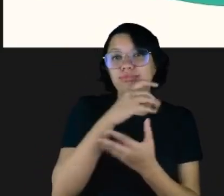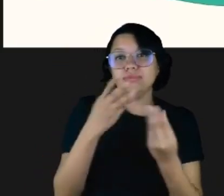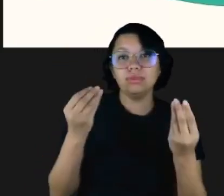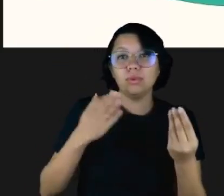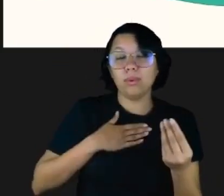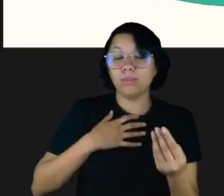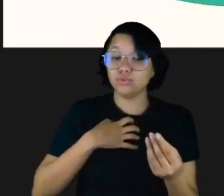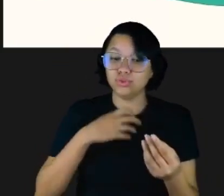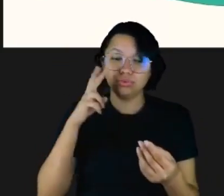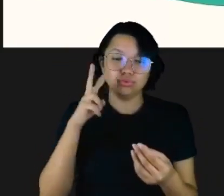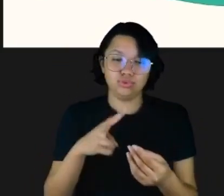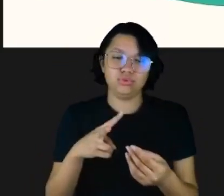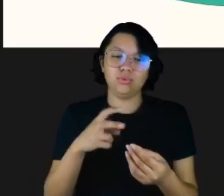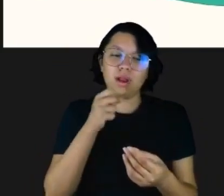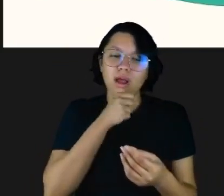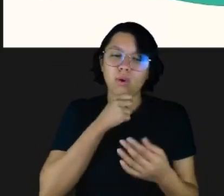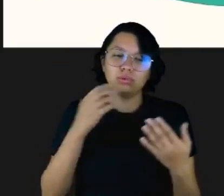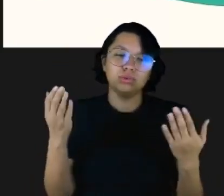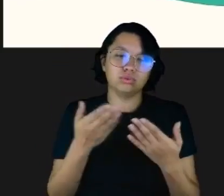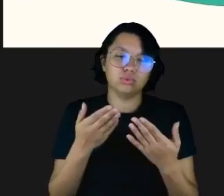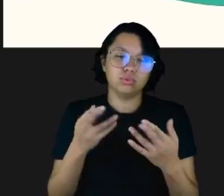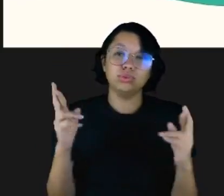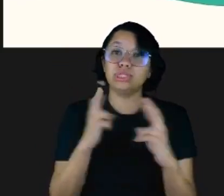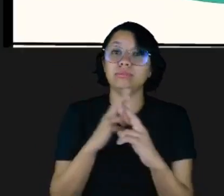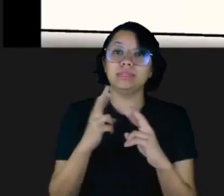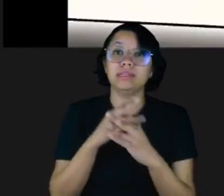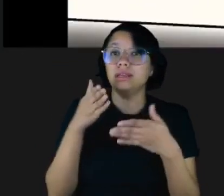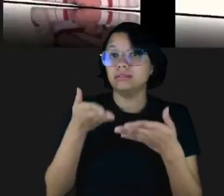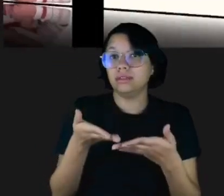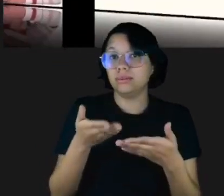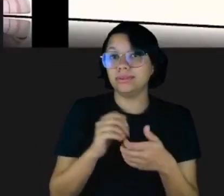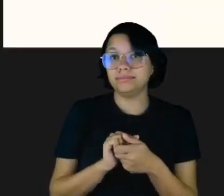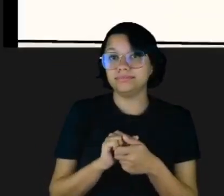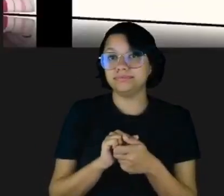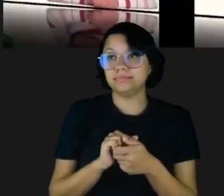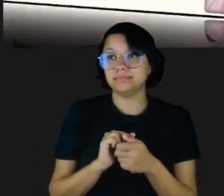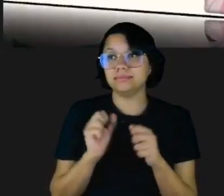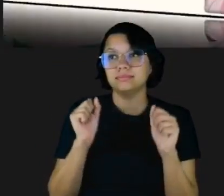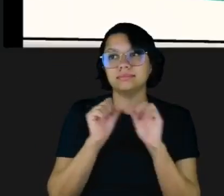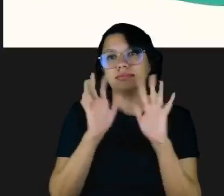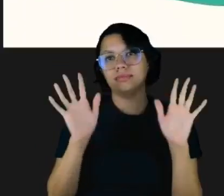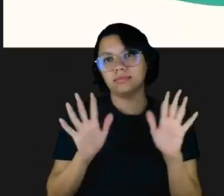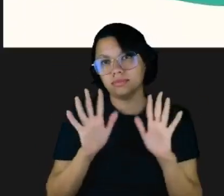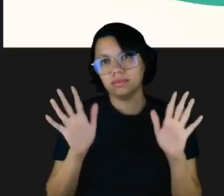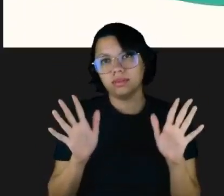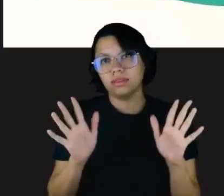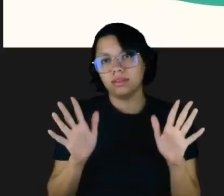minha forma de olhar o idoso hoje e me relacionar com ele. Claro.